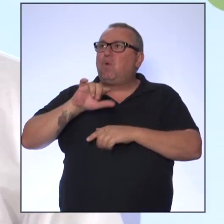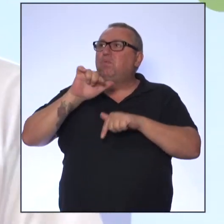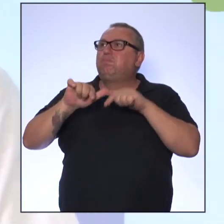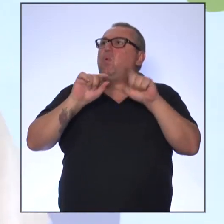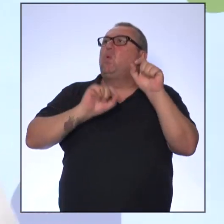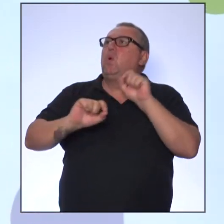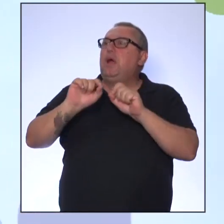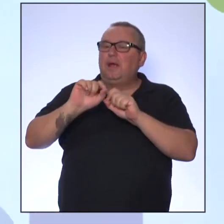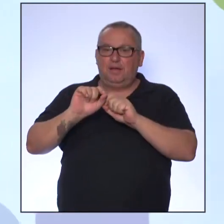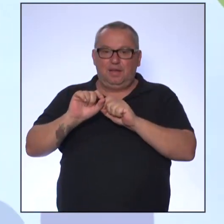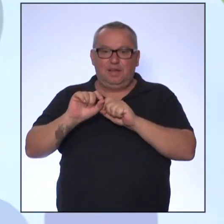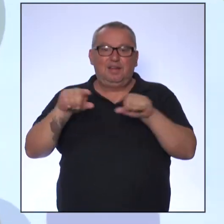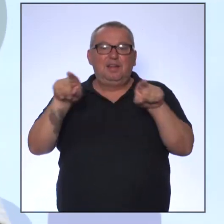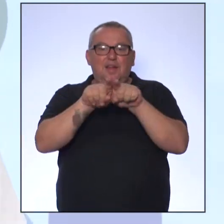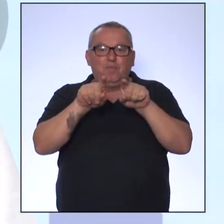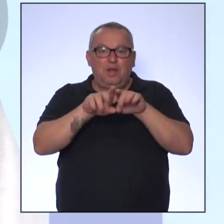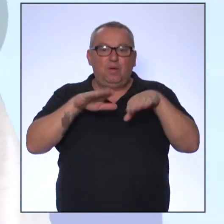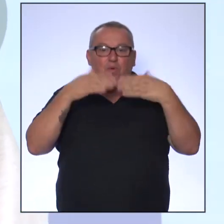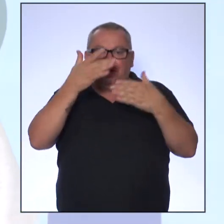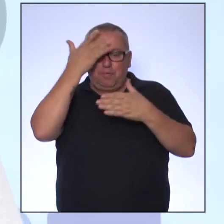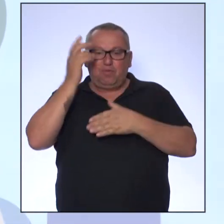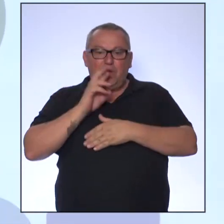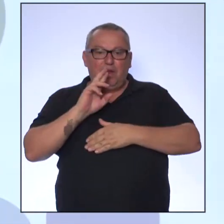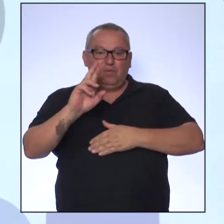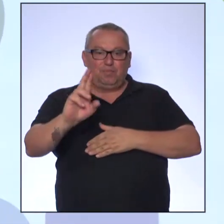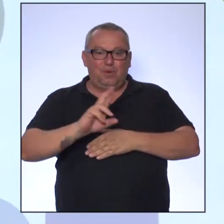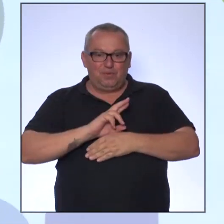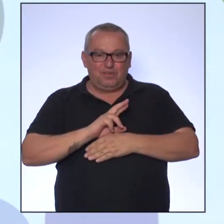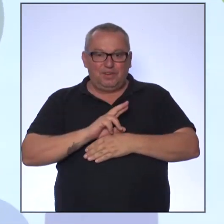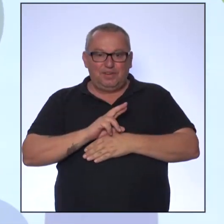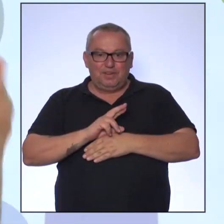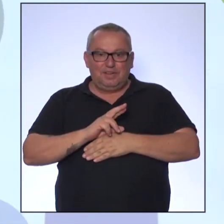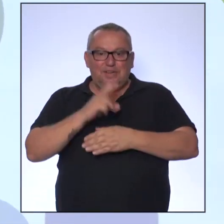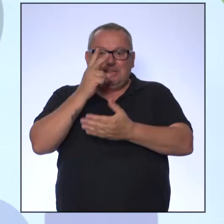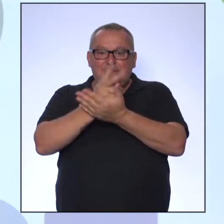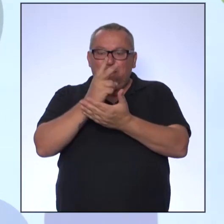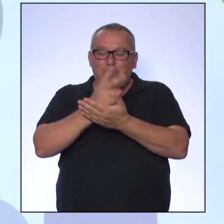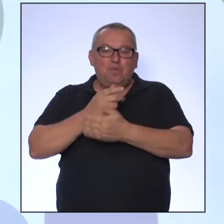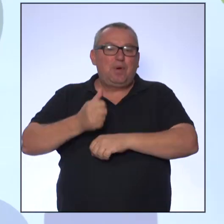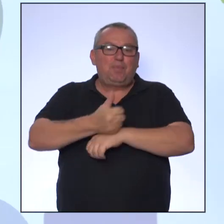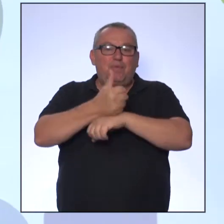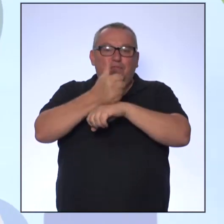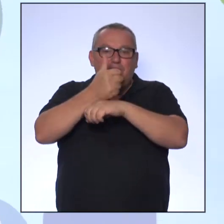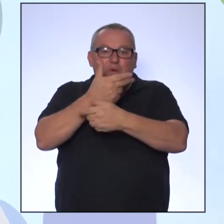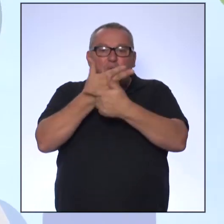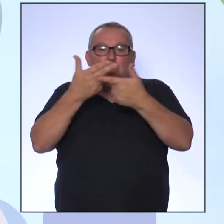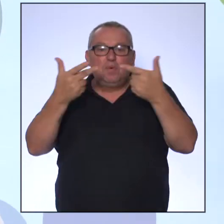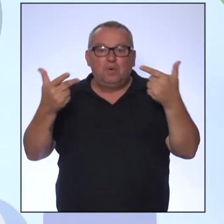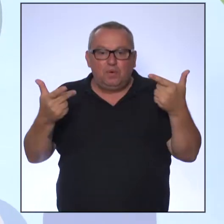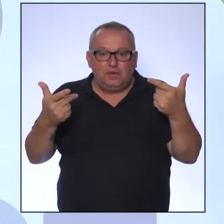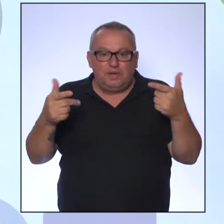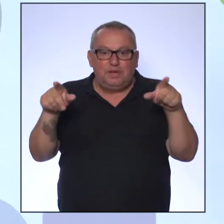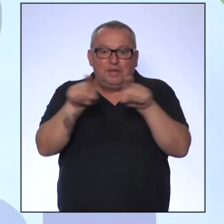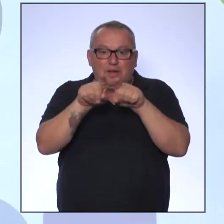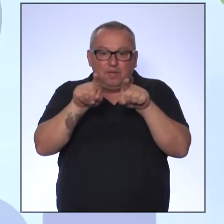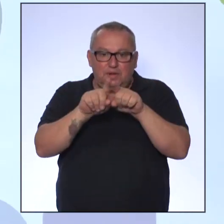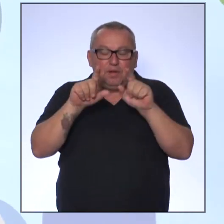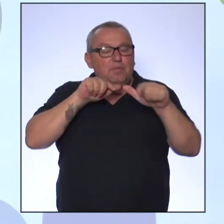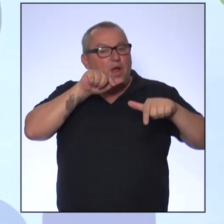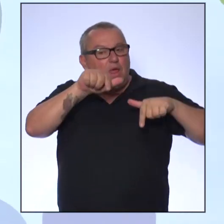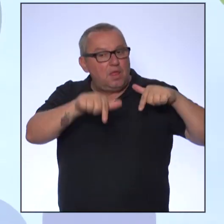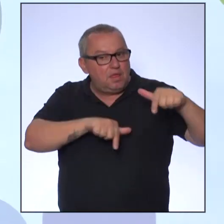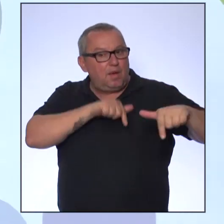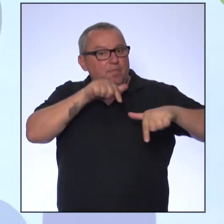faz e que, quando a pessoa responde, ela sempre traz uma profissão, algum elemento e que, para